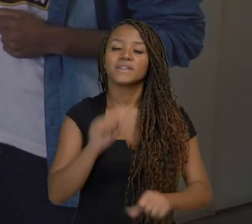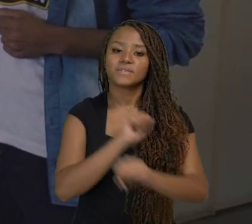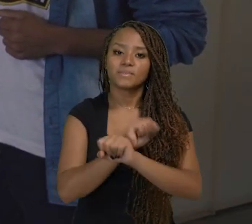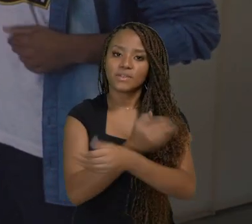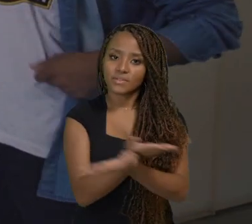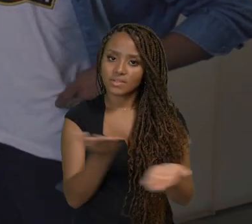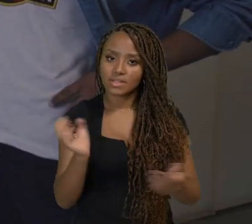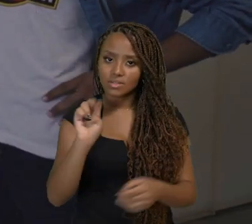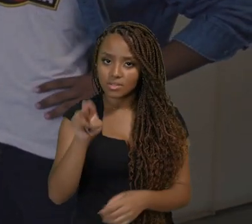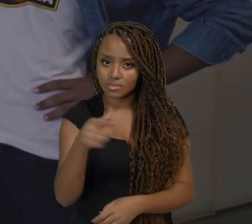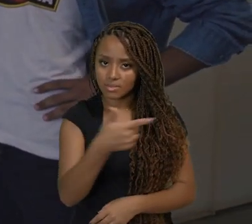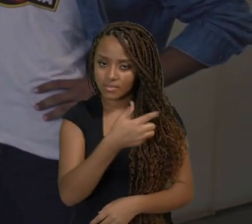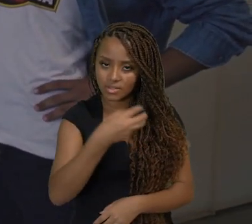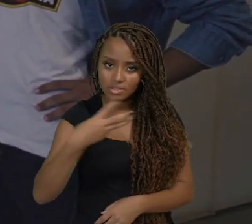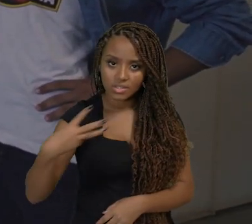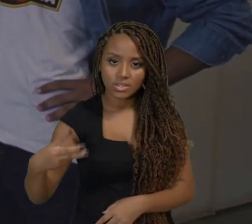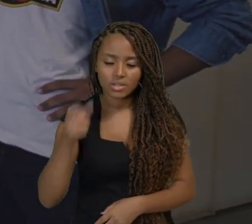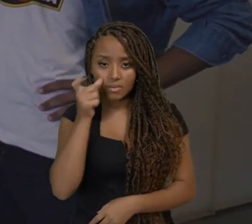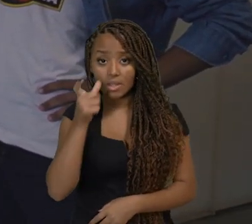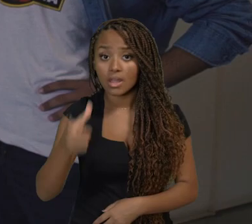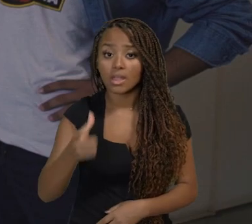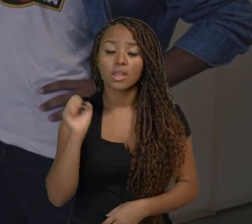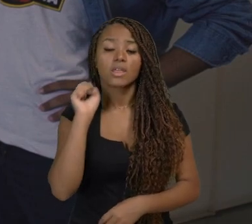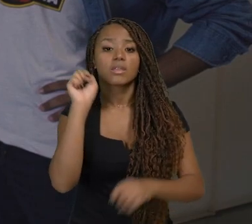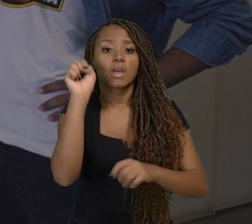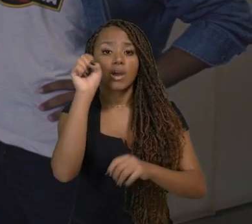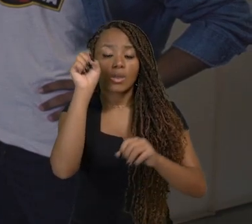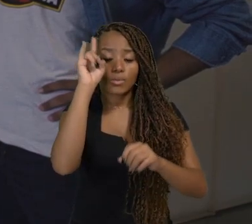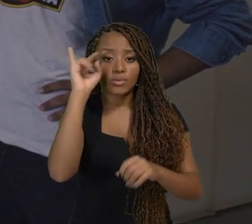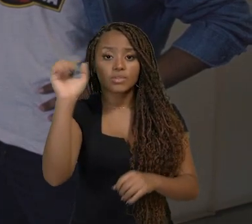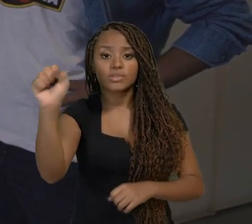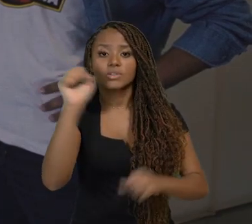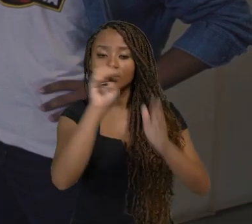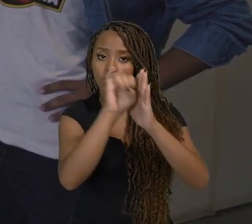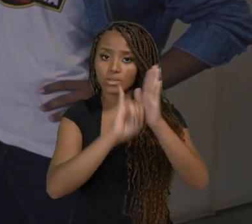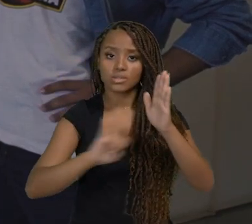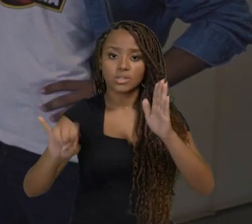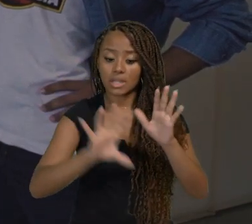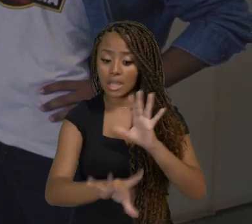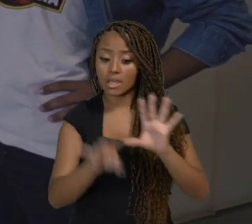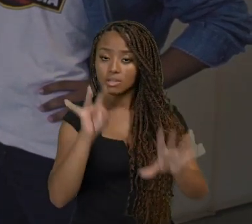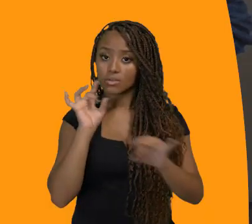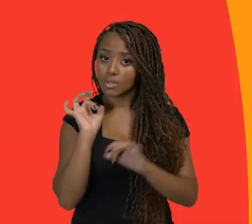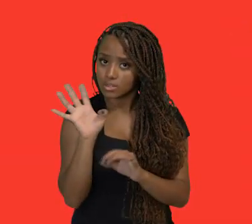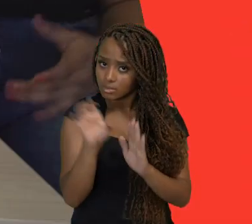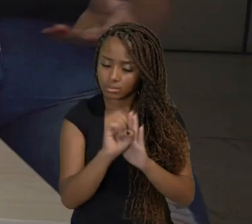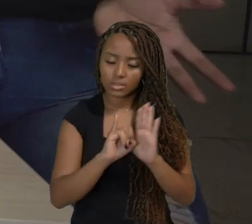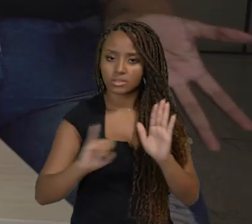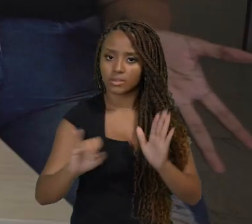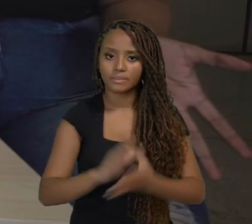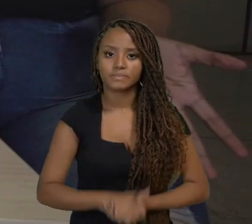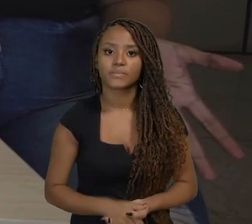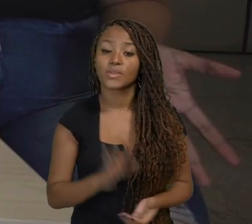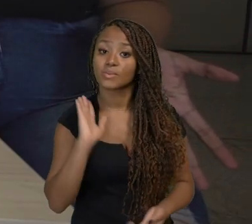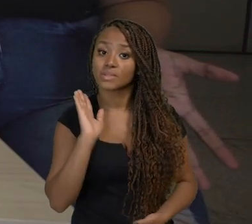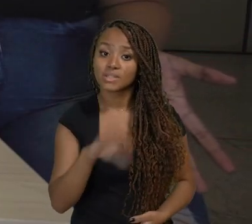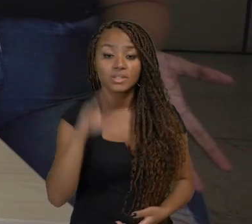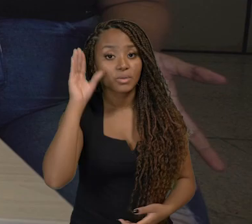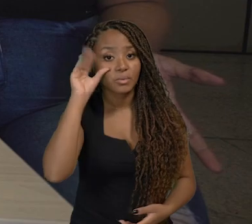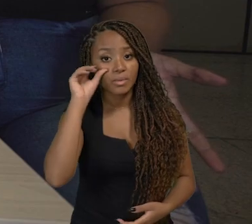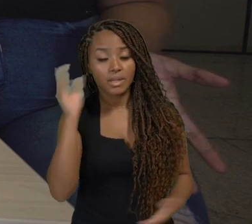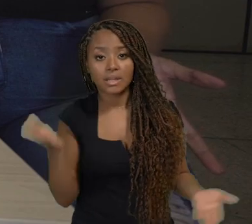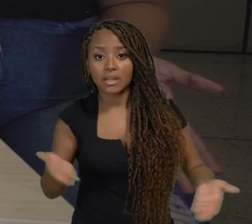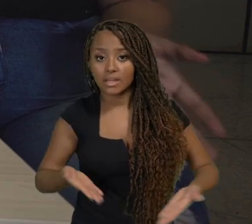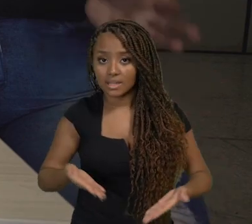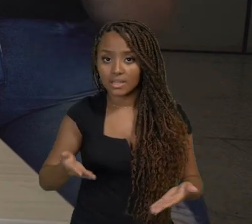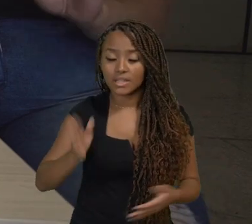2023. Fiquem atentos à data do edital. A seleção é exclusivamente via edital, tá bom? E como vocês já acompanharam até